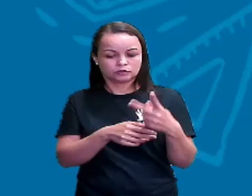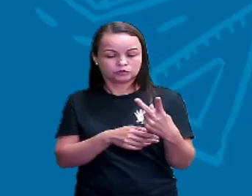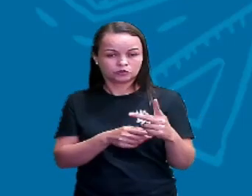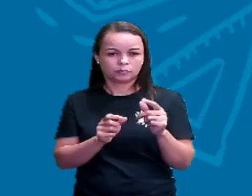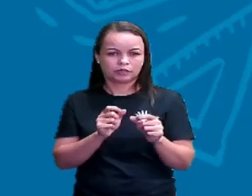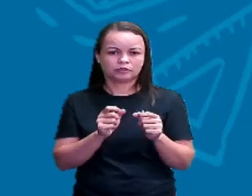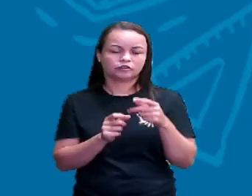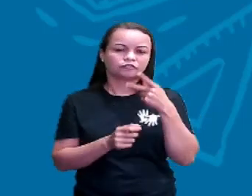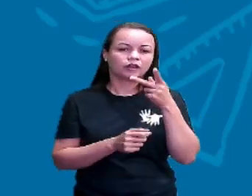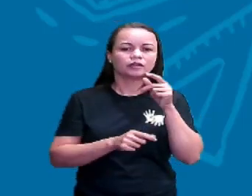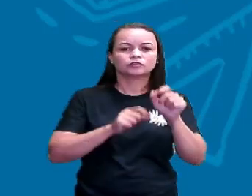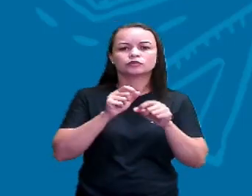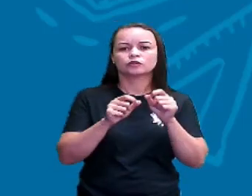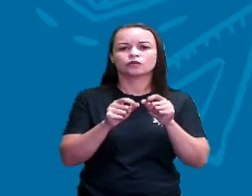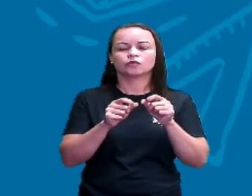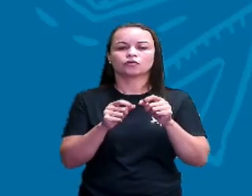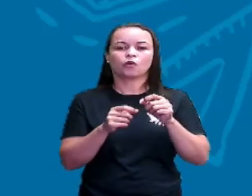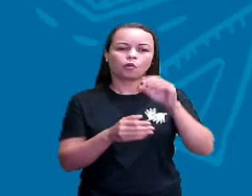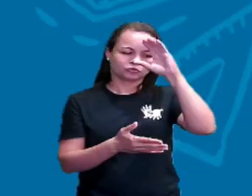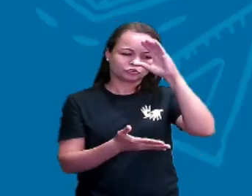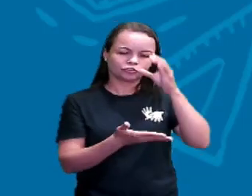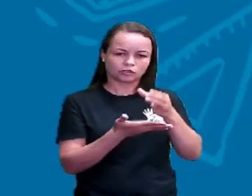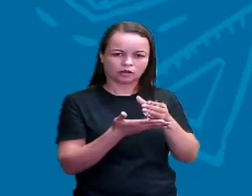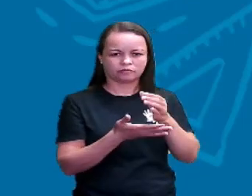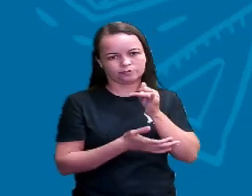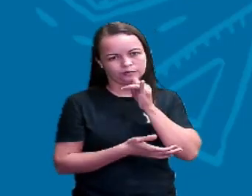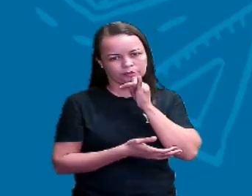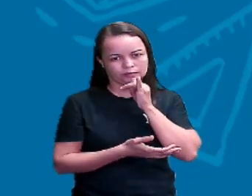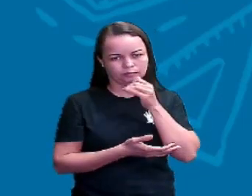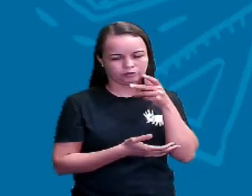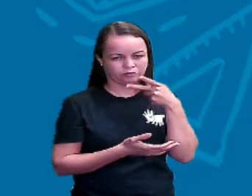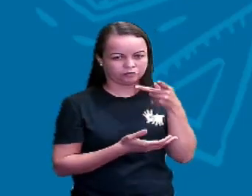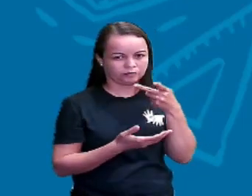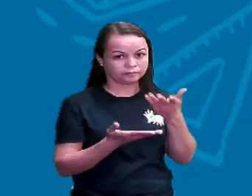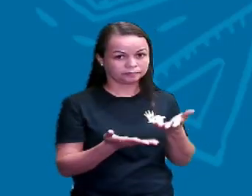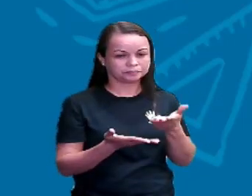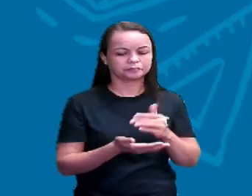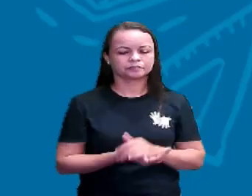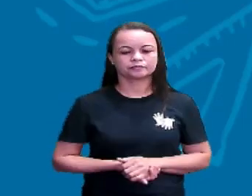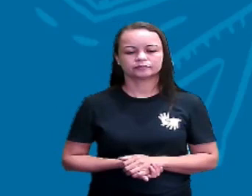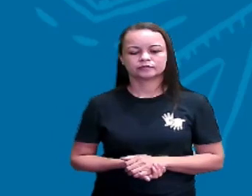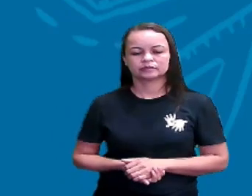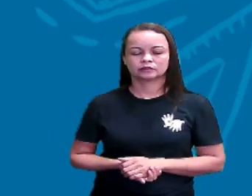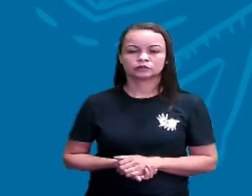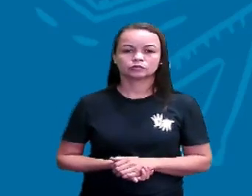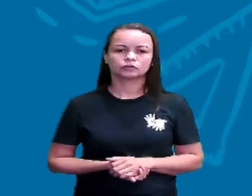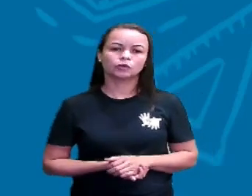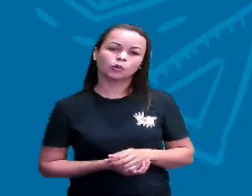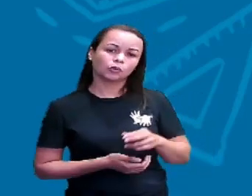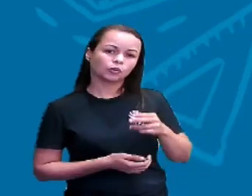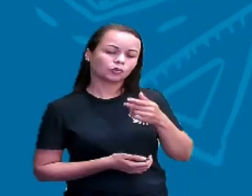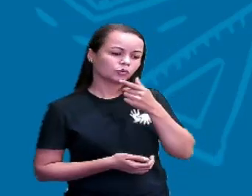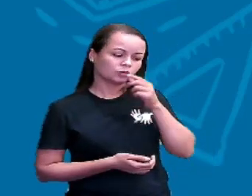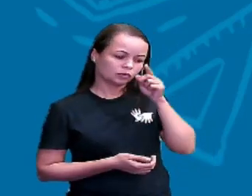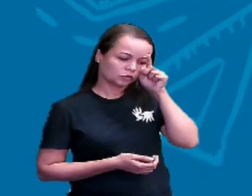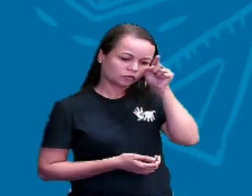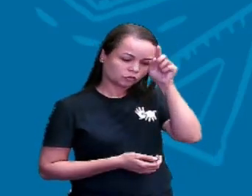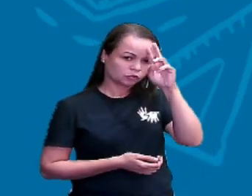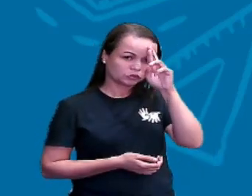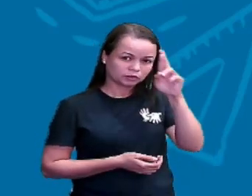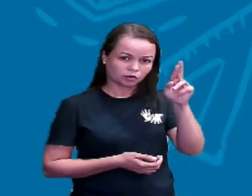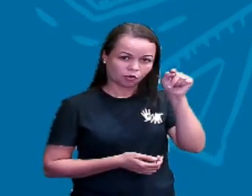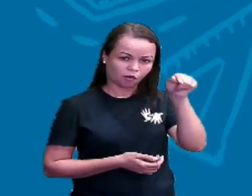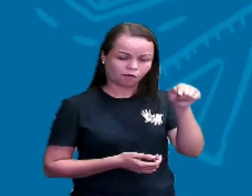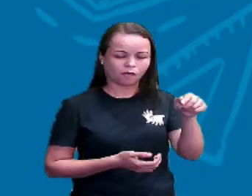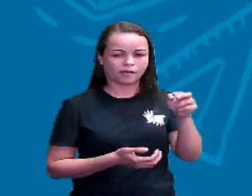estaria falando aí com o nosso chefe, por exemplo. Então, seria, o senhor recebeu as mensagens,